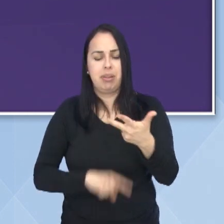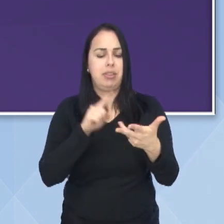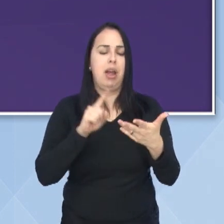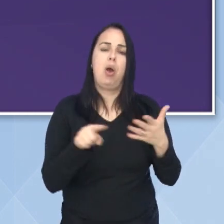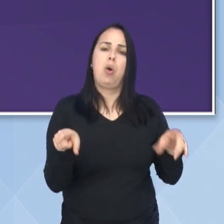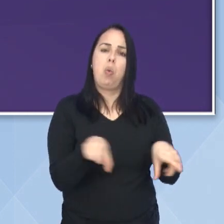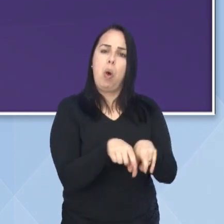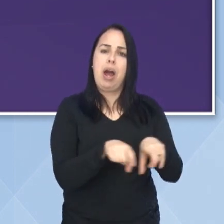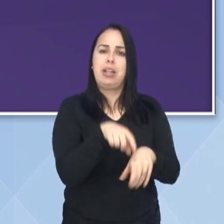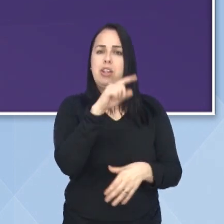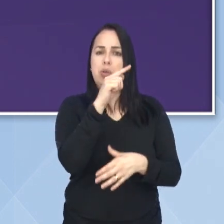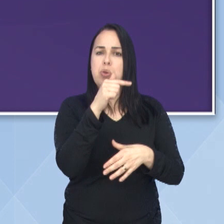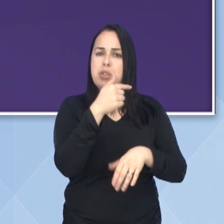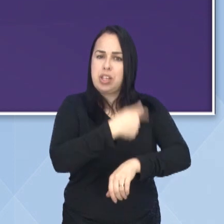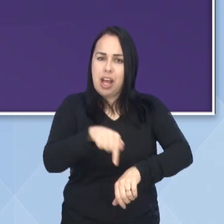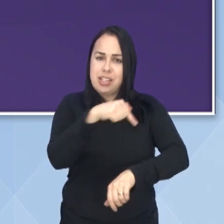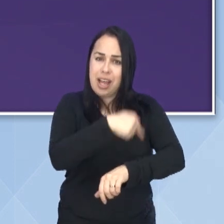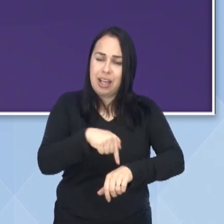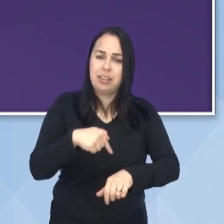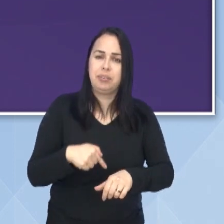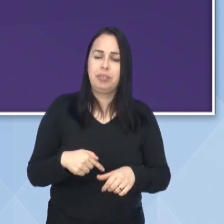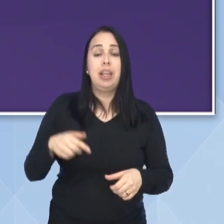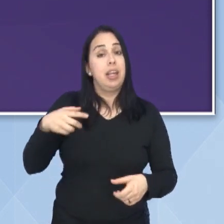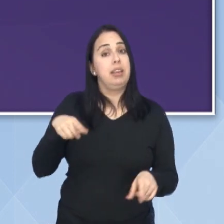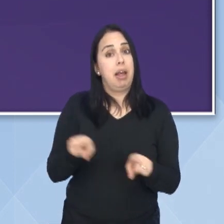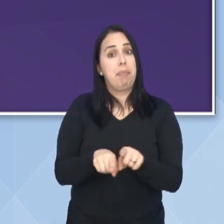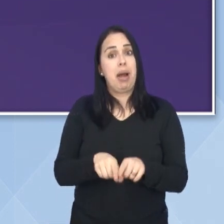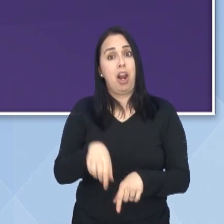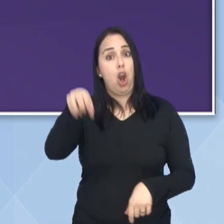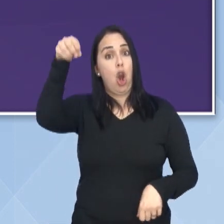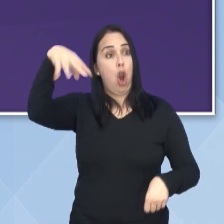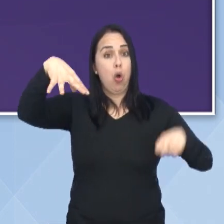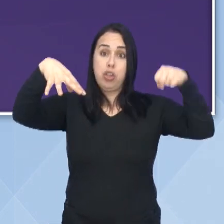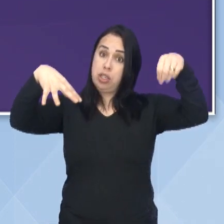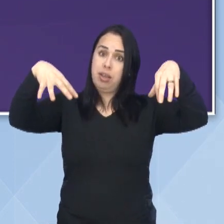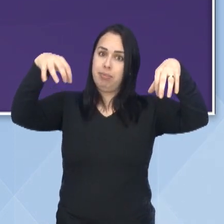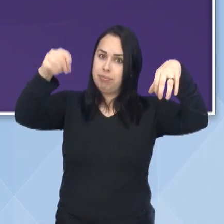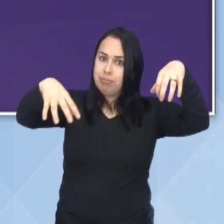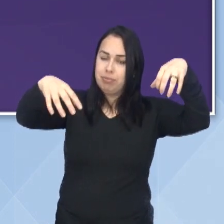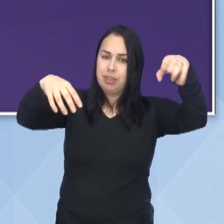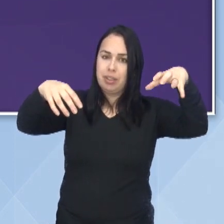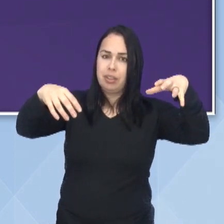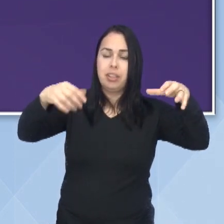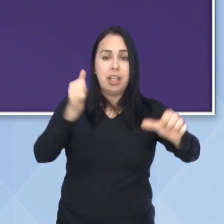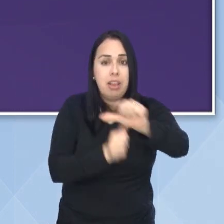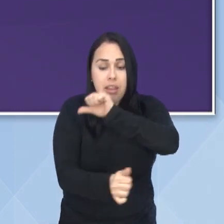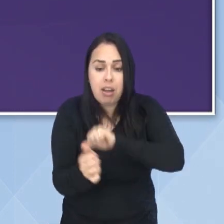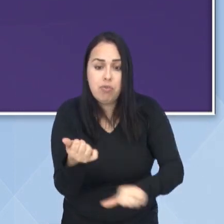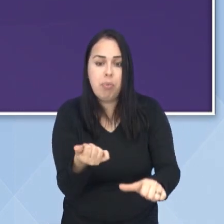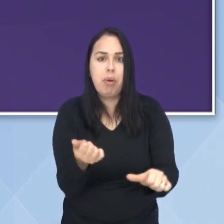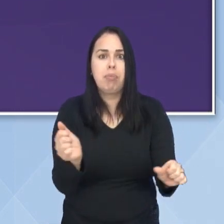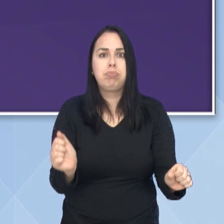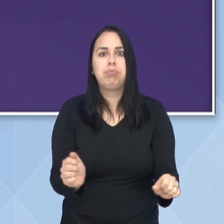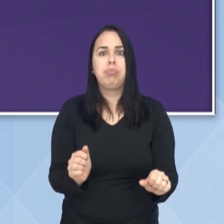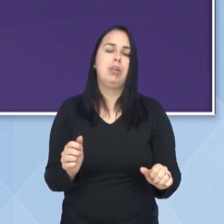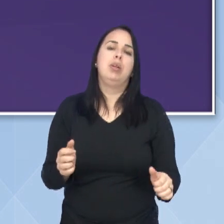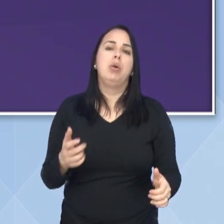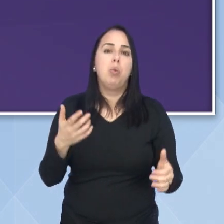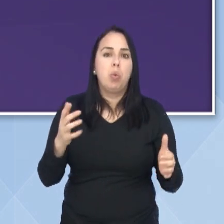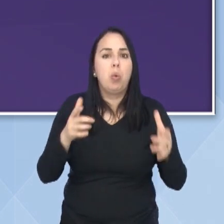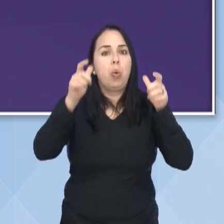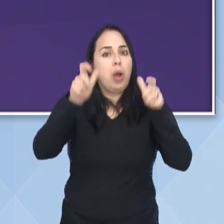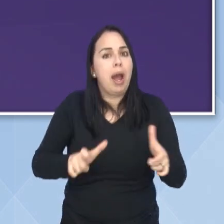society, e iluminação, que é o mínimo. Que seja transformado esse espaço num espaço de